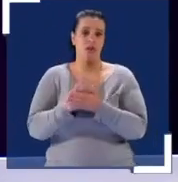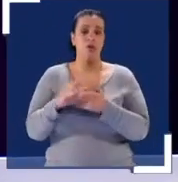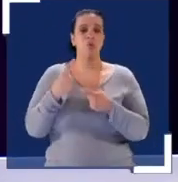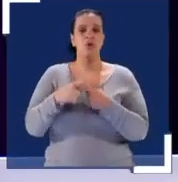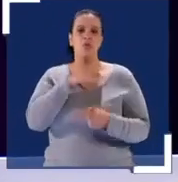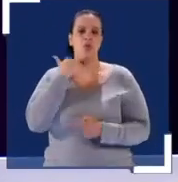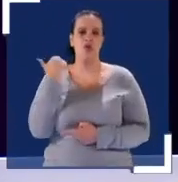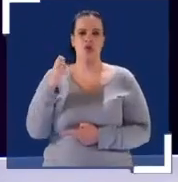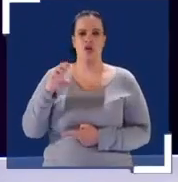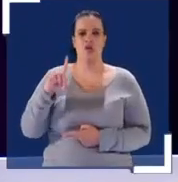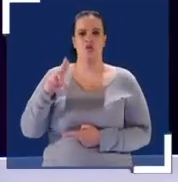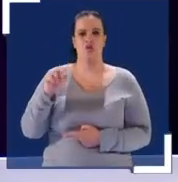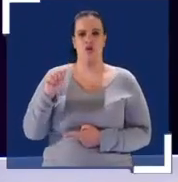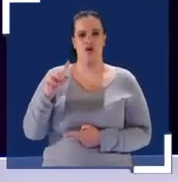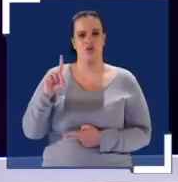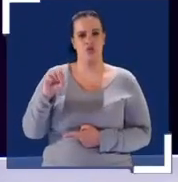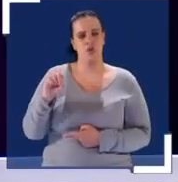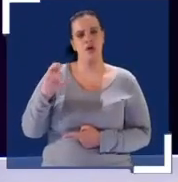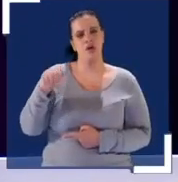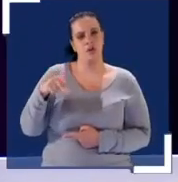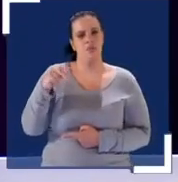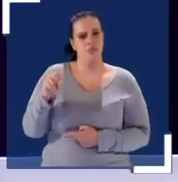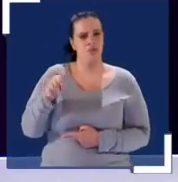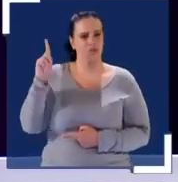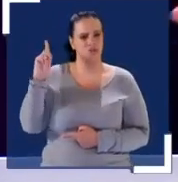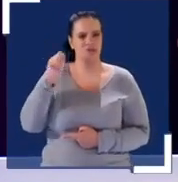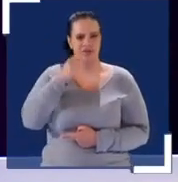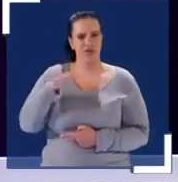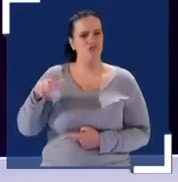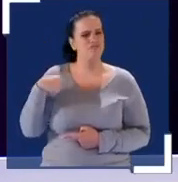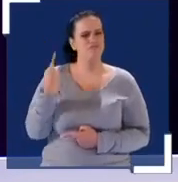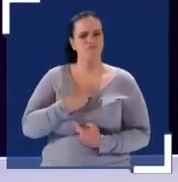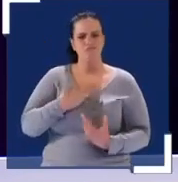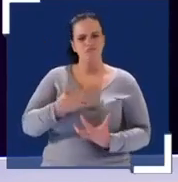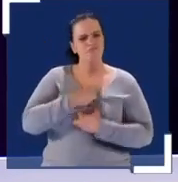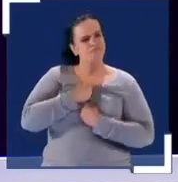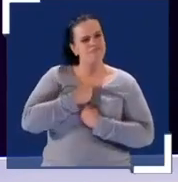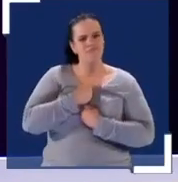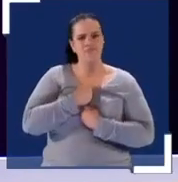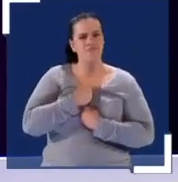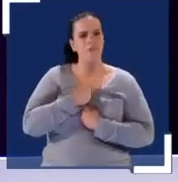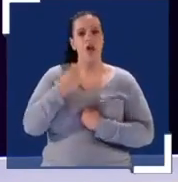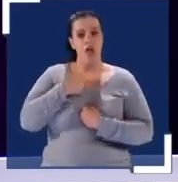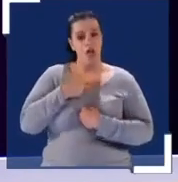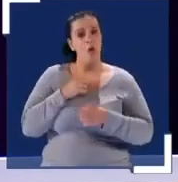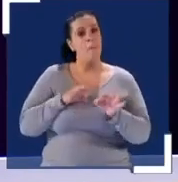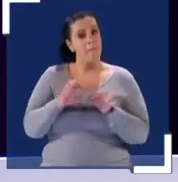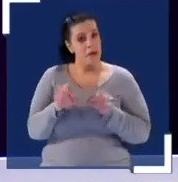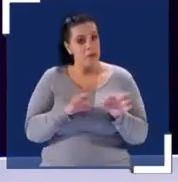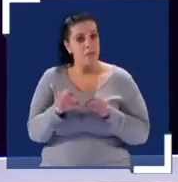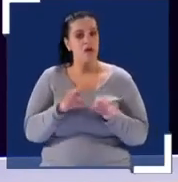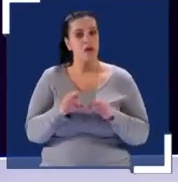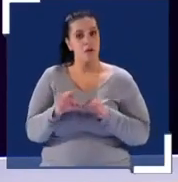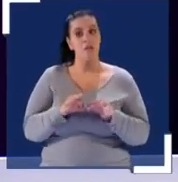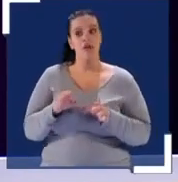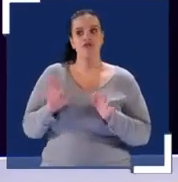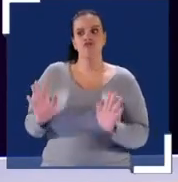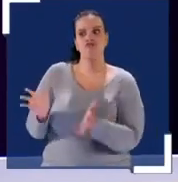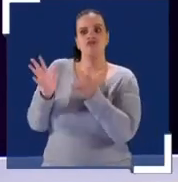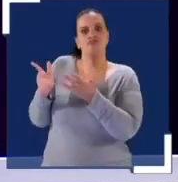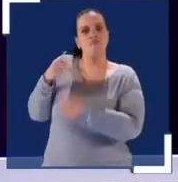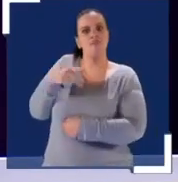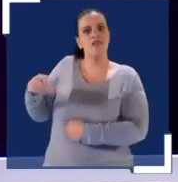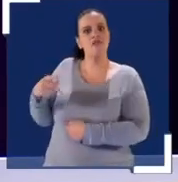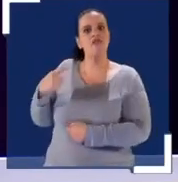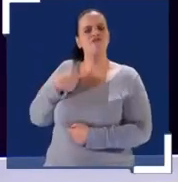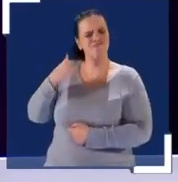Campos, ali em Santos, foi uma grande frustração para todos nós. Eu me preparei para fazer o Eduardo presidente, eu tinha certeza